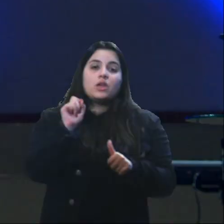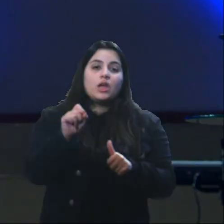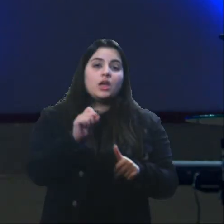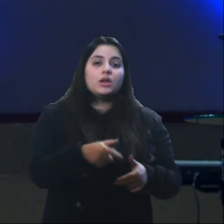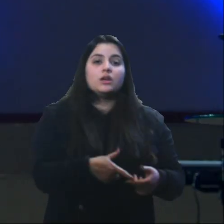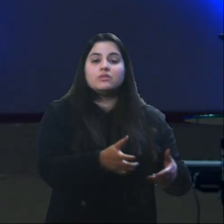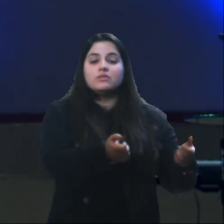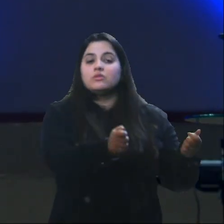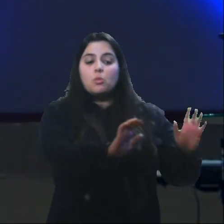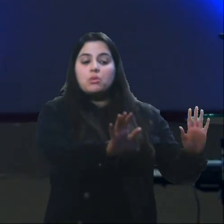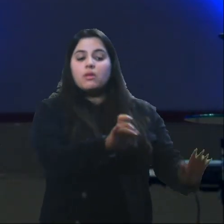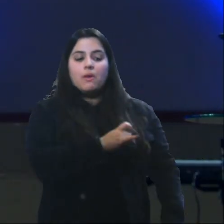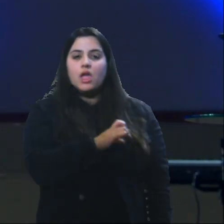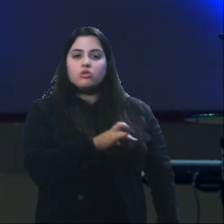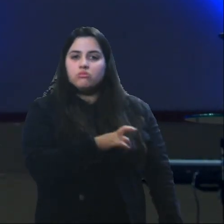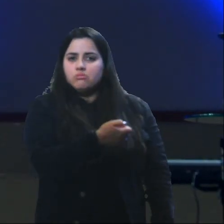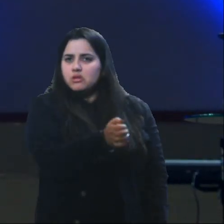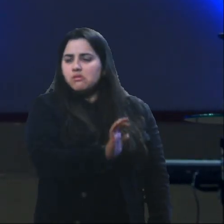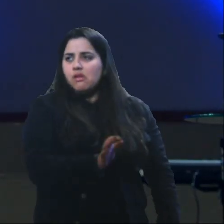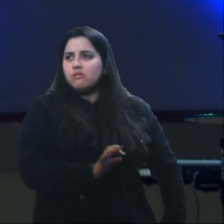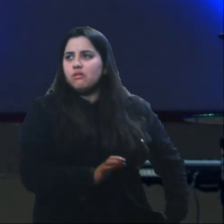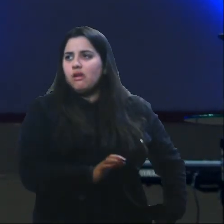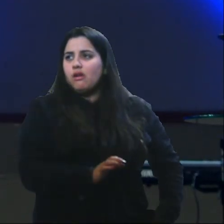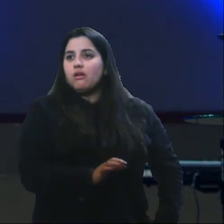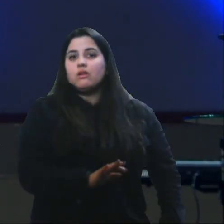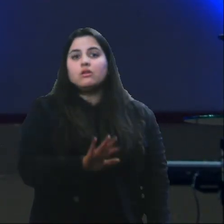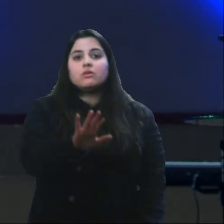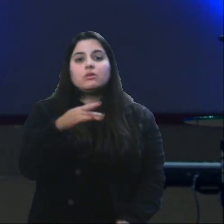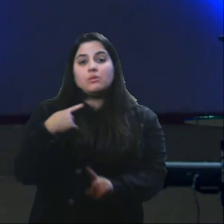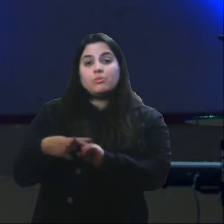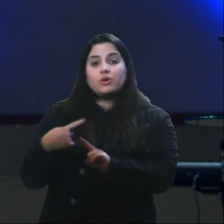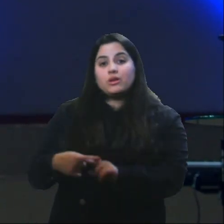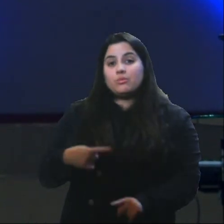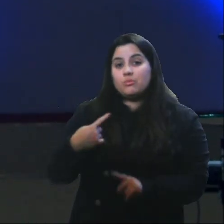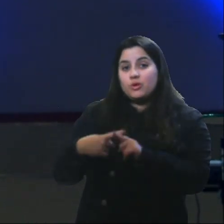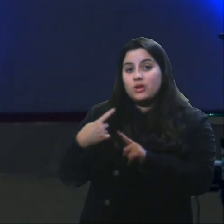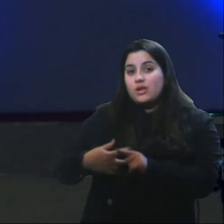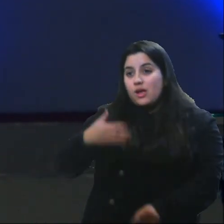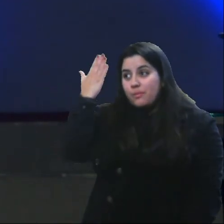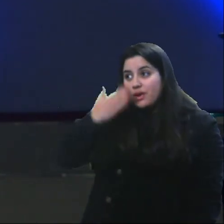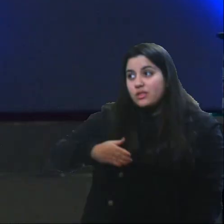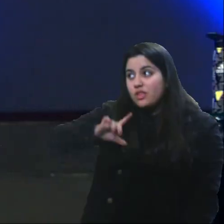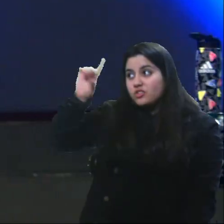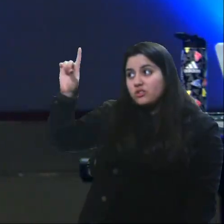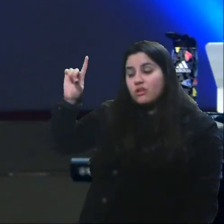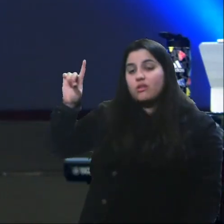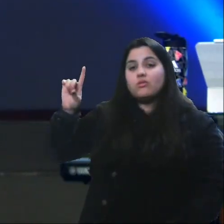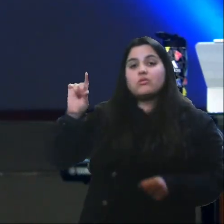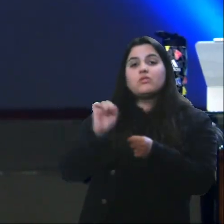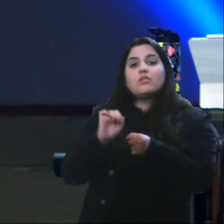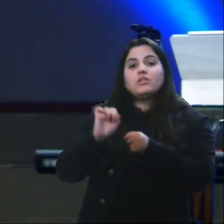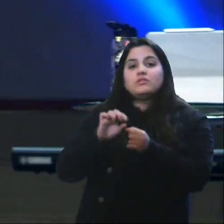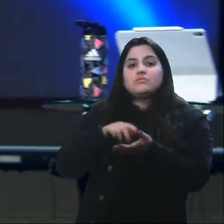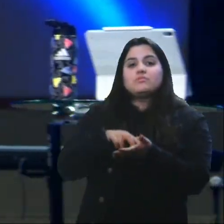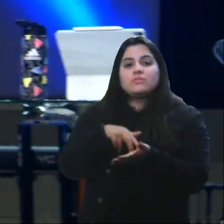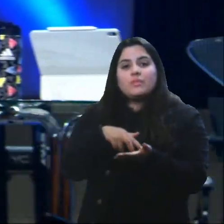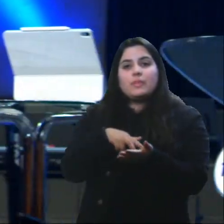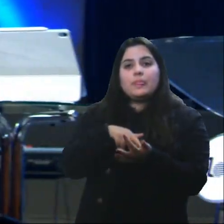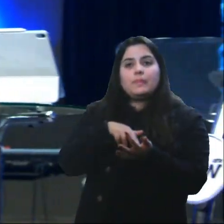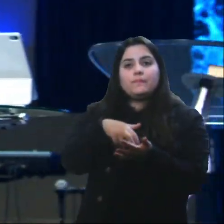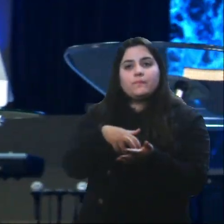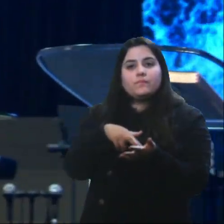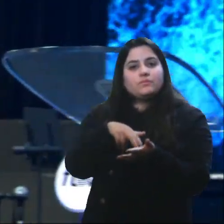temas. Por quê? Porque a presença de Deus faz o nosso joelho tremer. A presença de